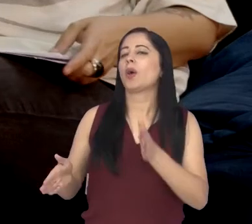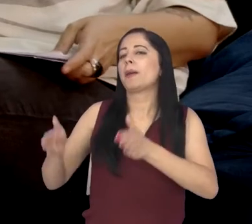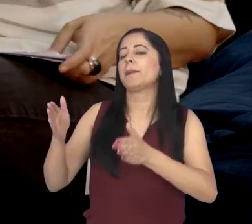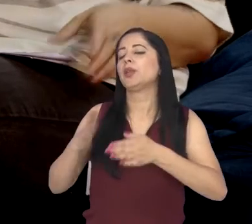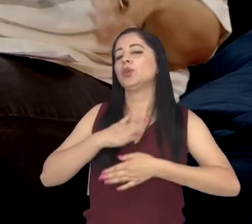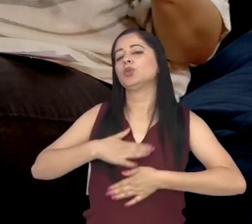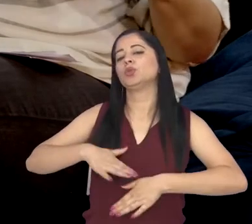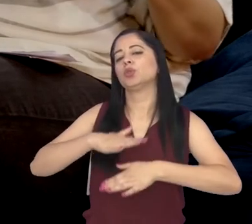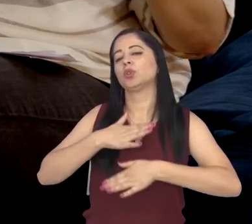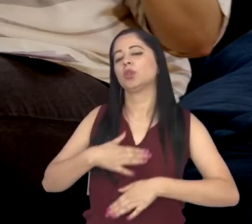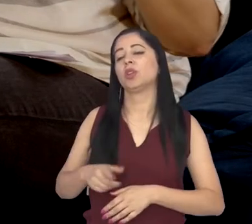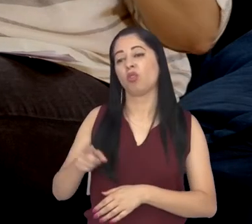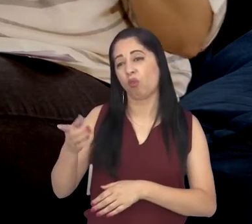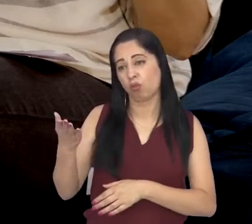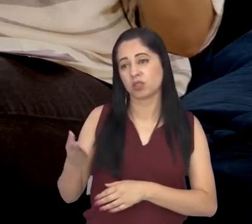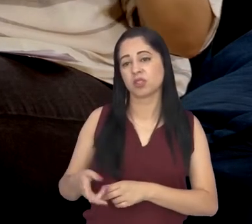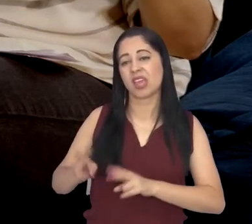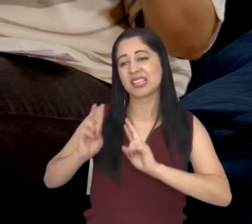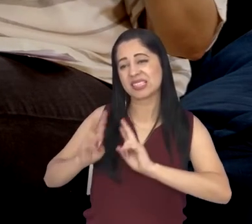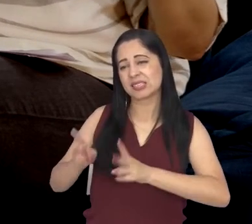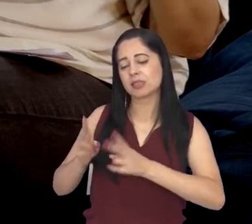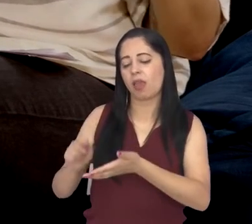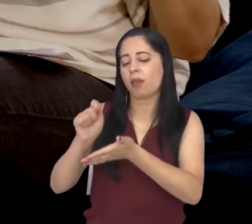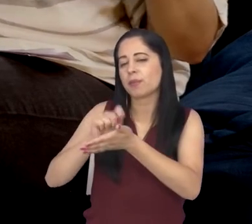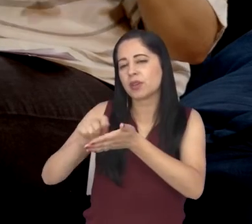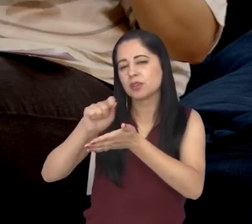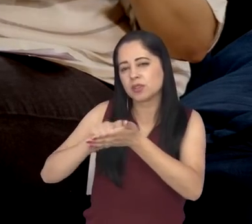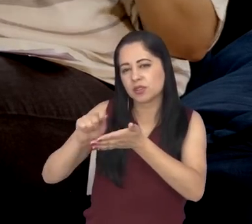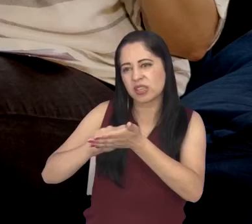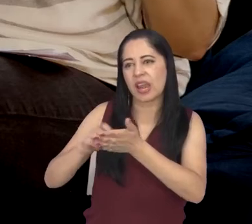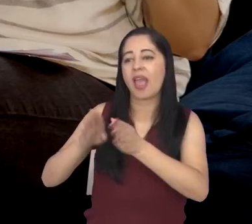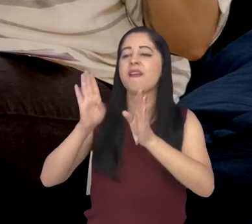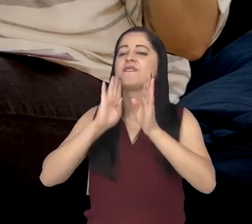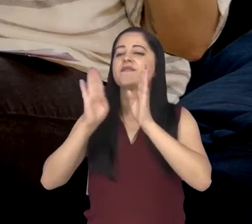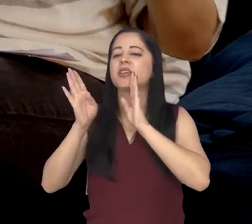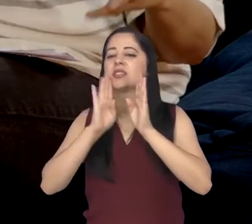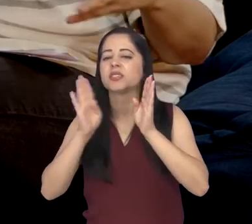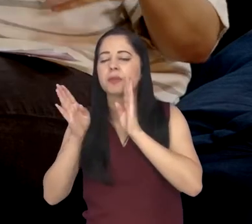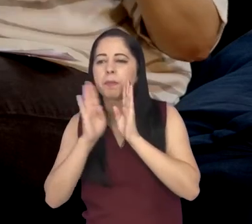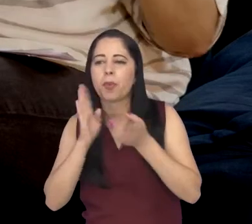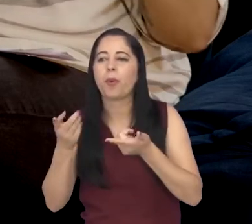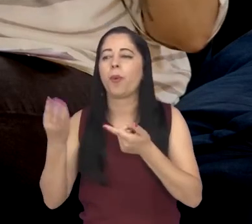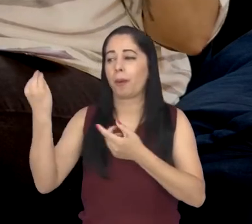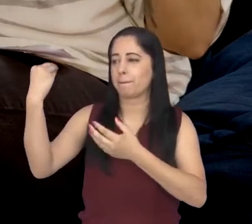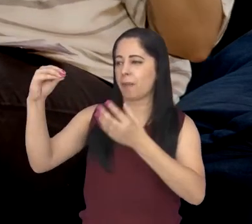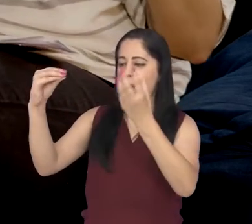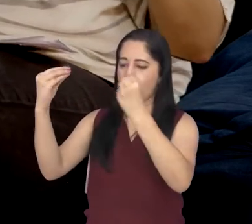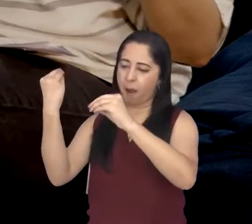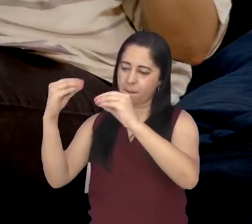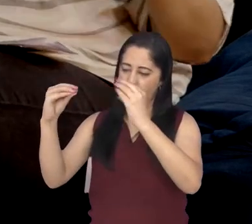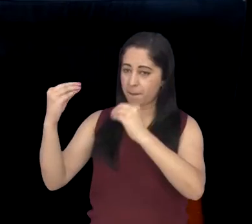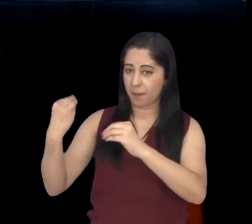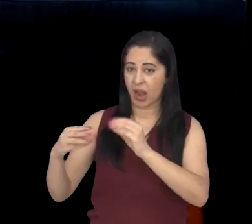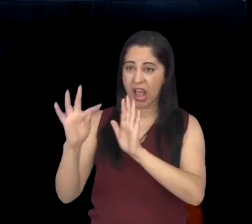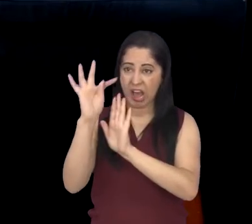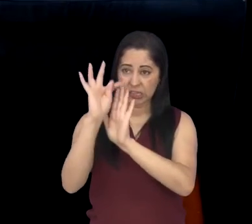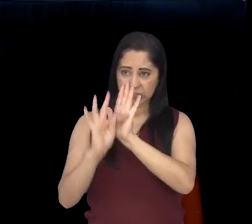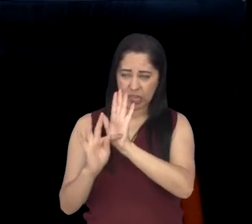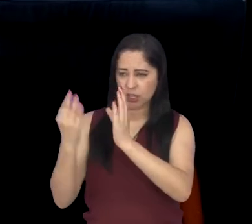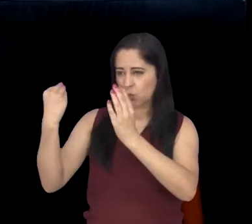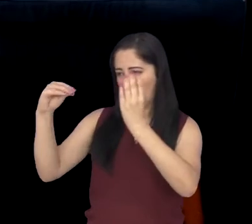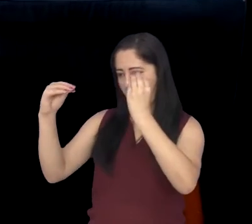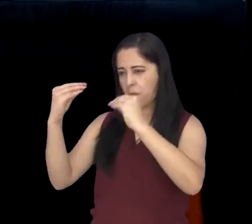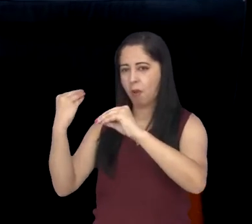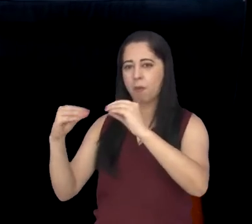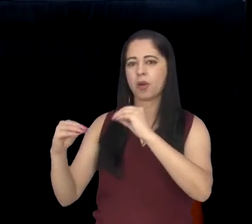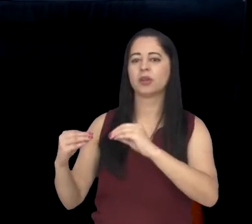mais tranquila, né? Você falou que você assiduamente escreve no Facebook, faz bastante texto, está numa